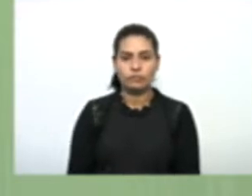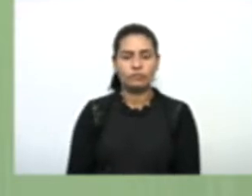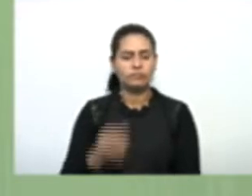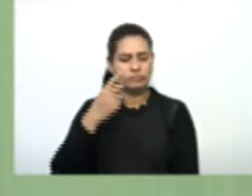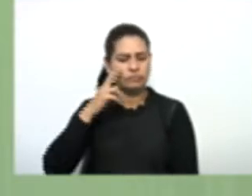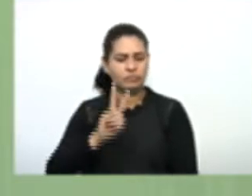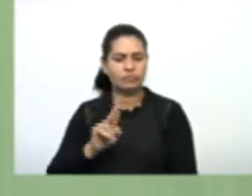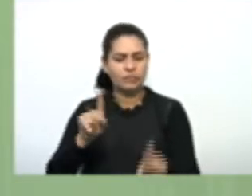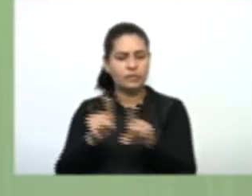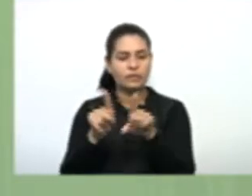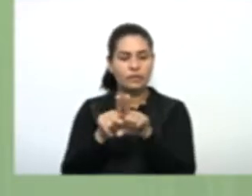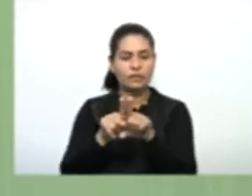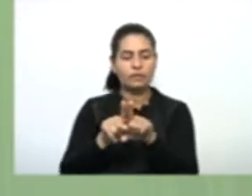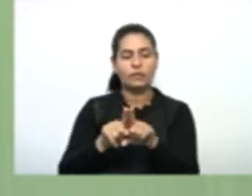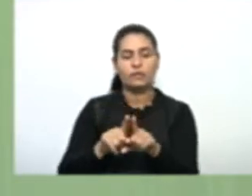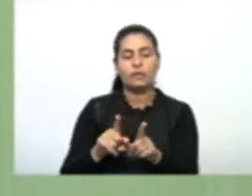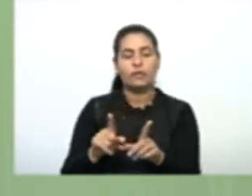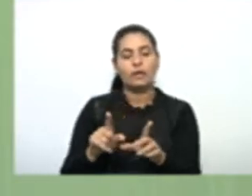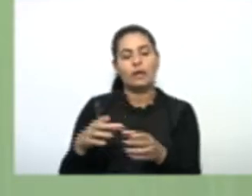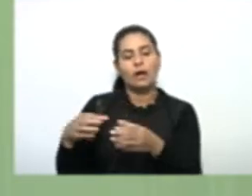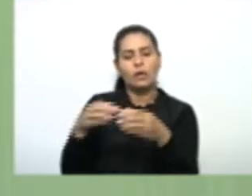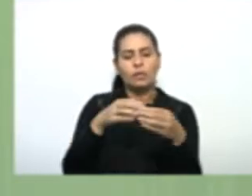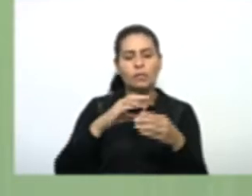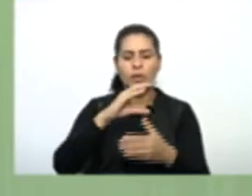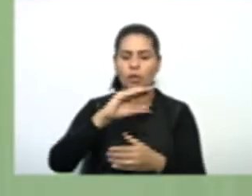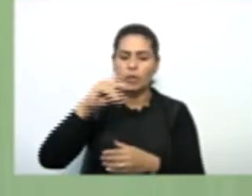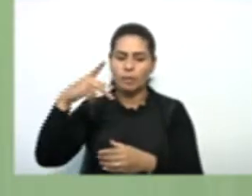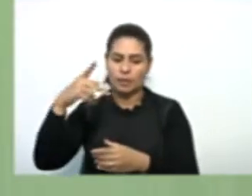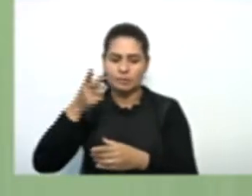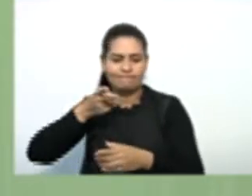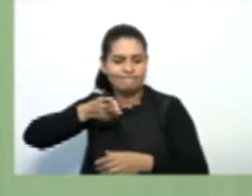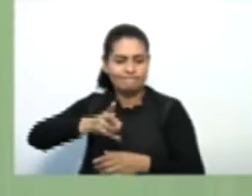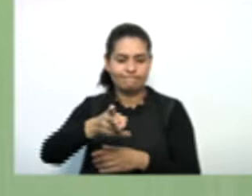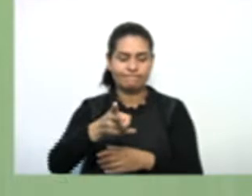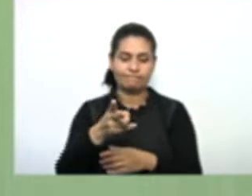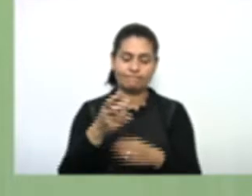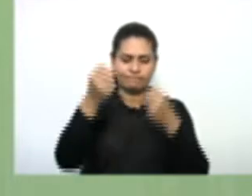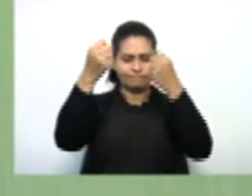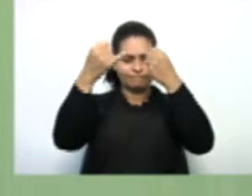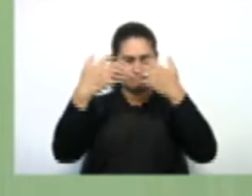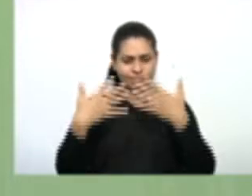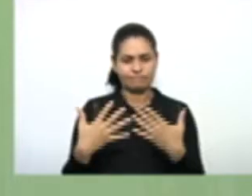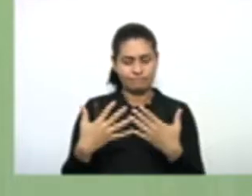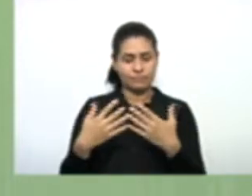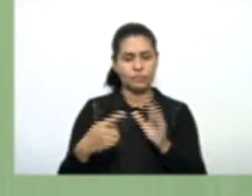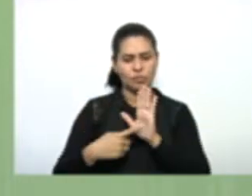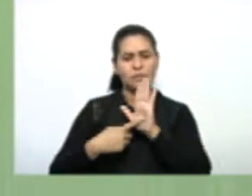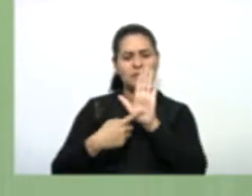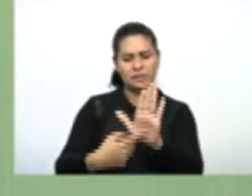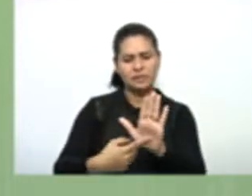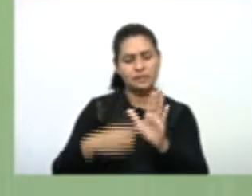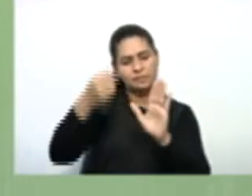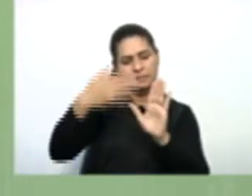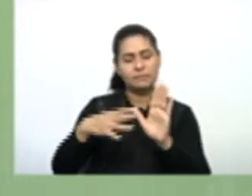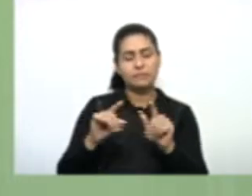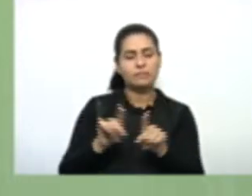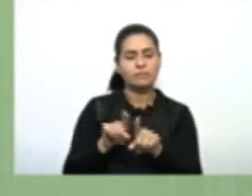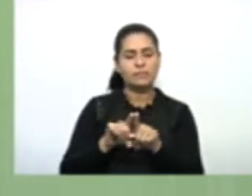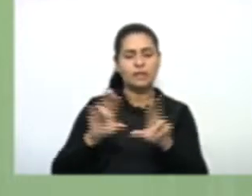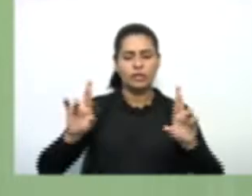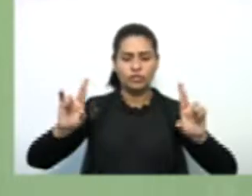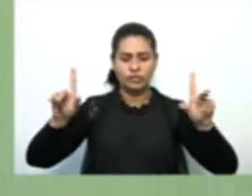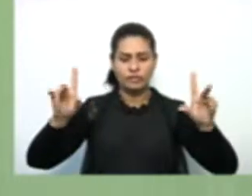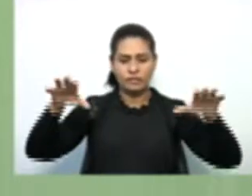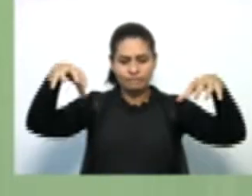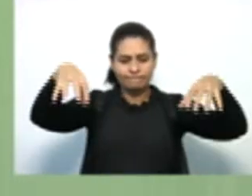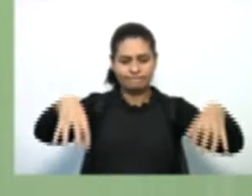Vemos, então, sobre operações cooperativas, que para continuarmos definindo operações cooperativas, iniciaremos falando sobre a